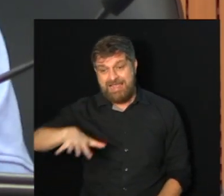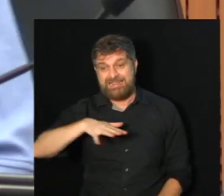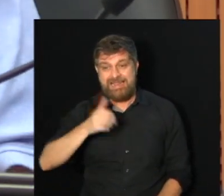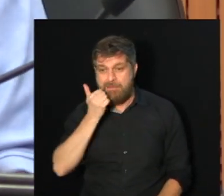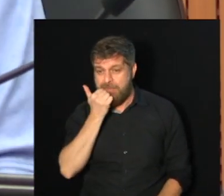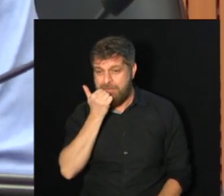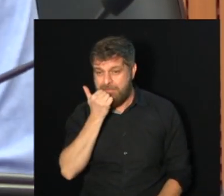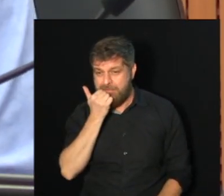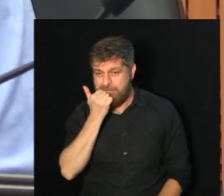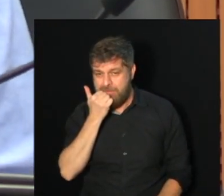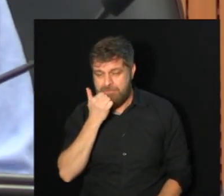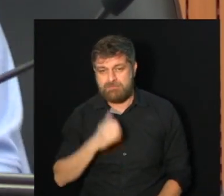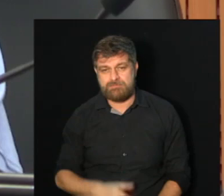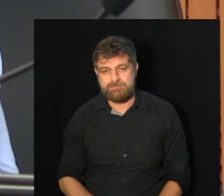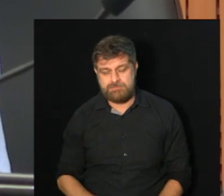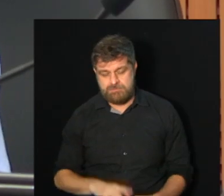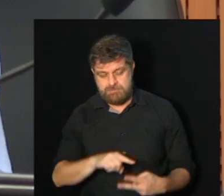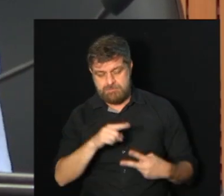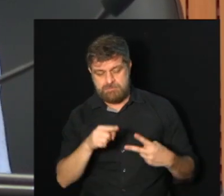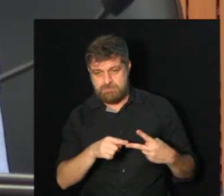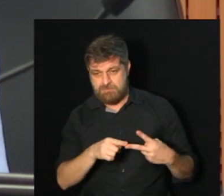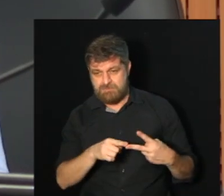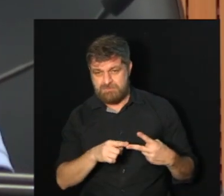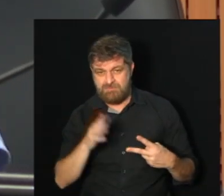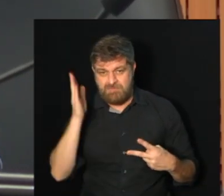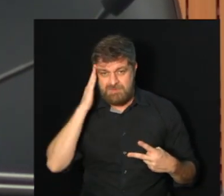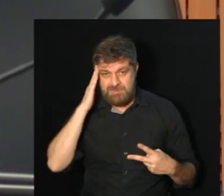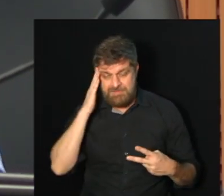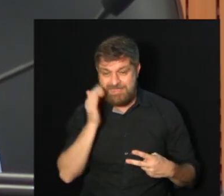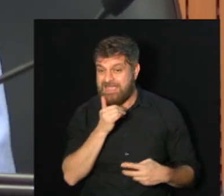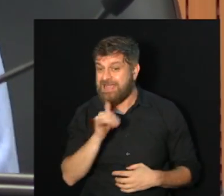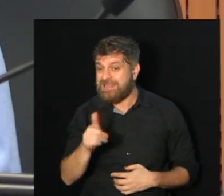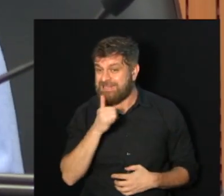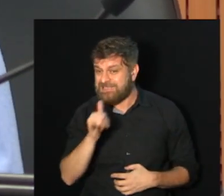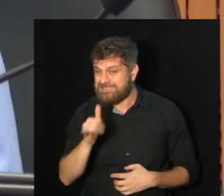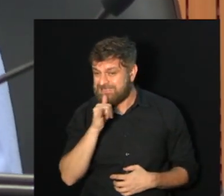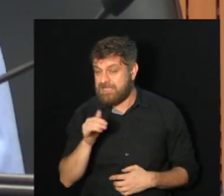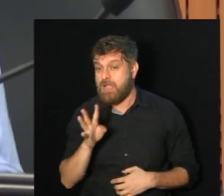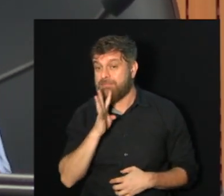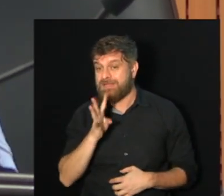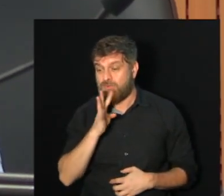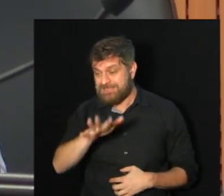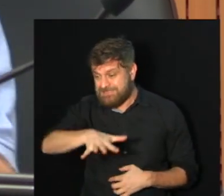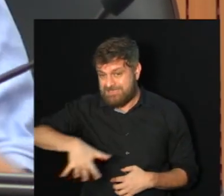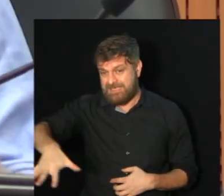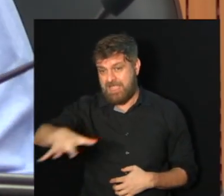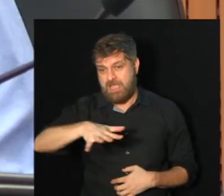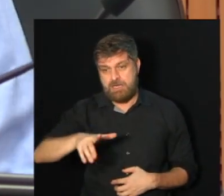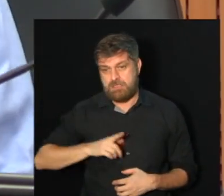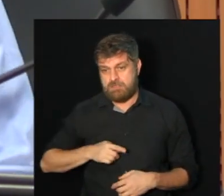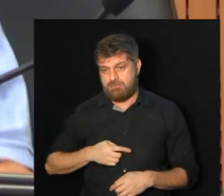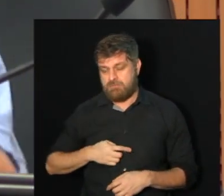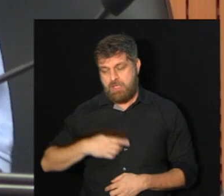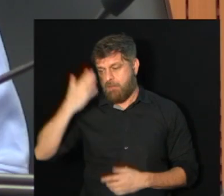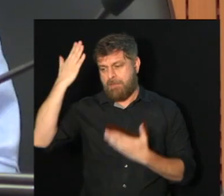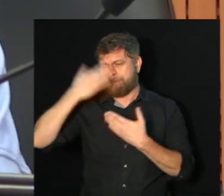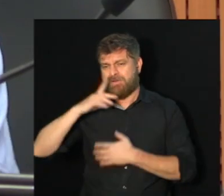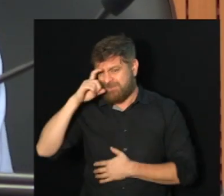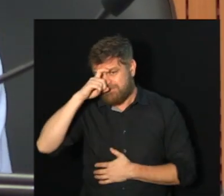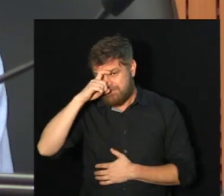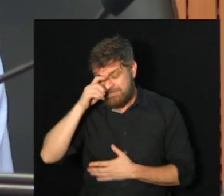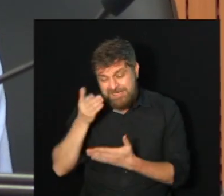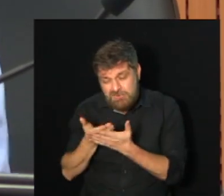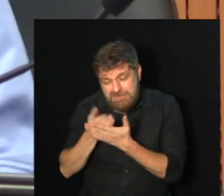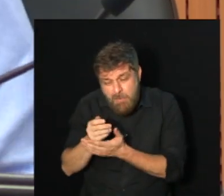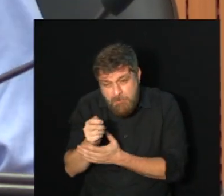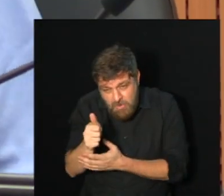radioamador. Segundo ponto, um exame de noções de eletricidade e de eletrônica. Não são exames difíceis, mas precisa estudar um